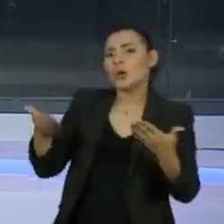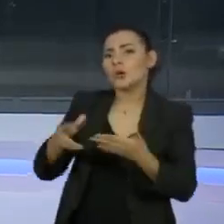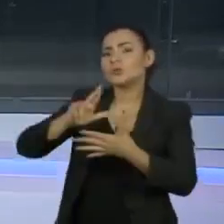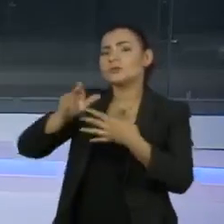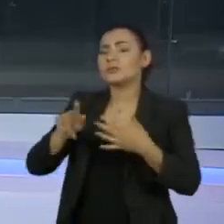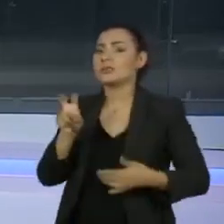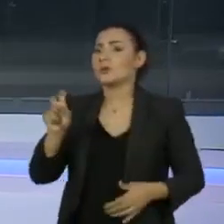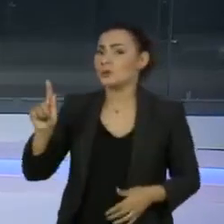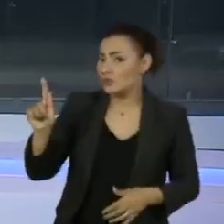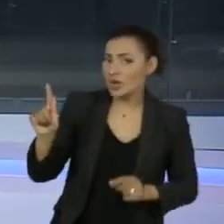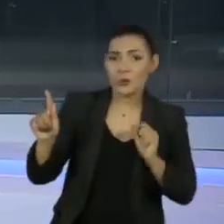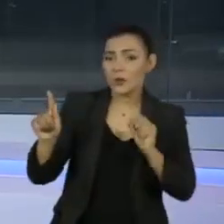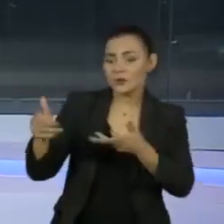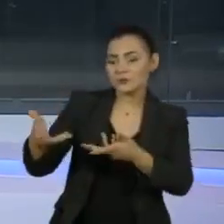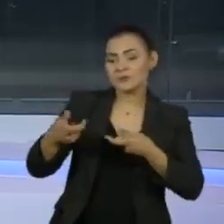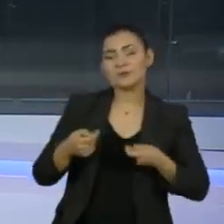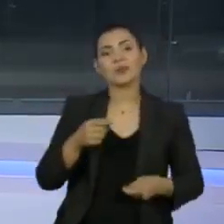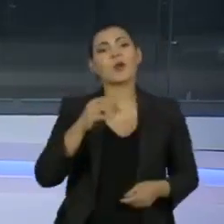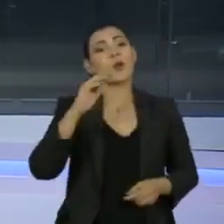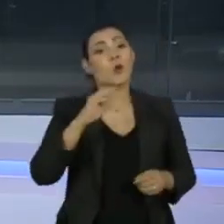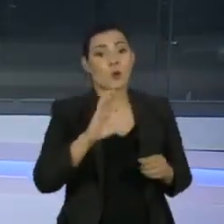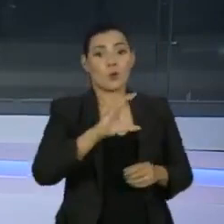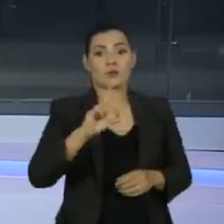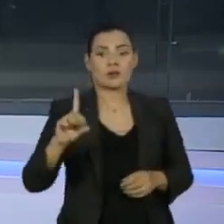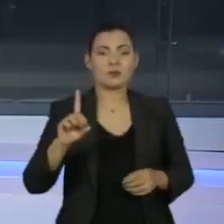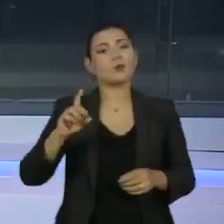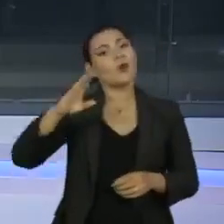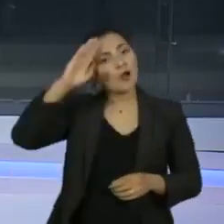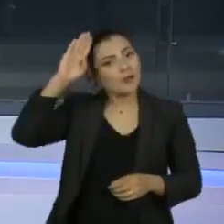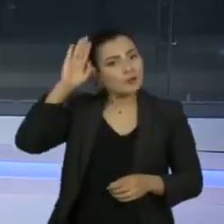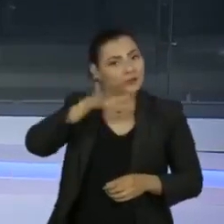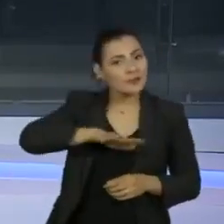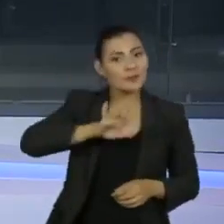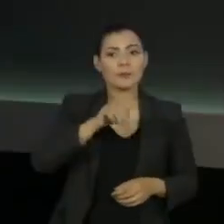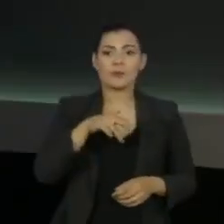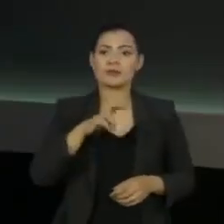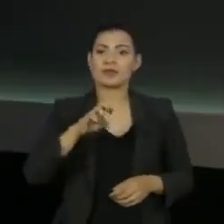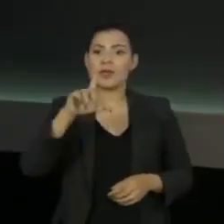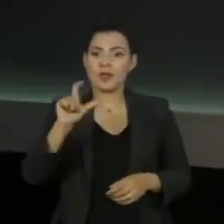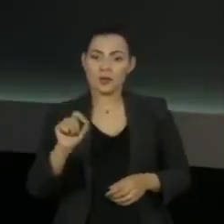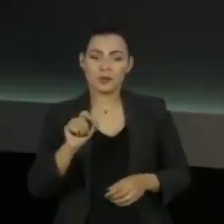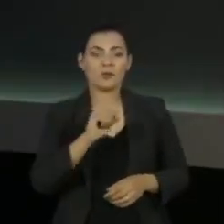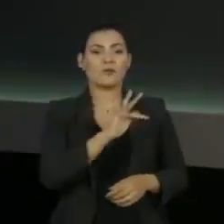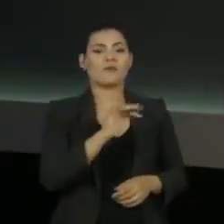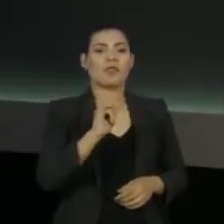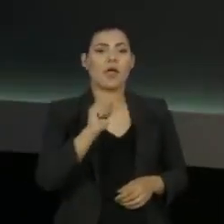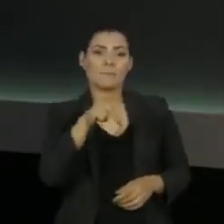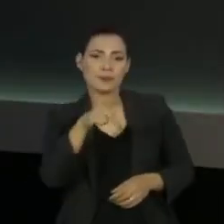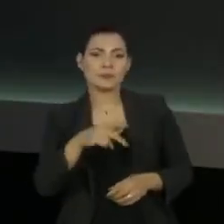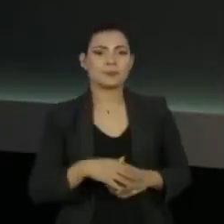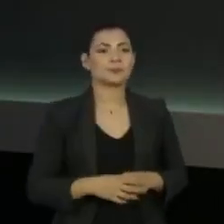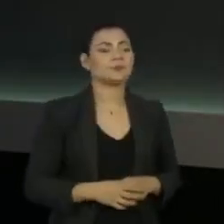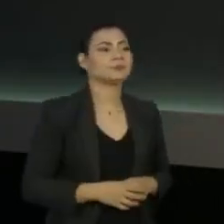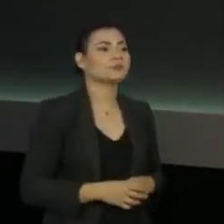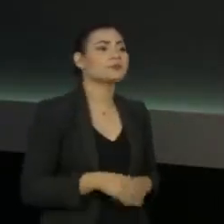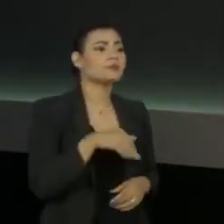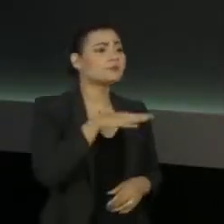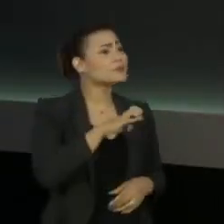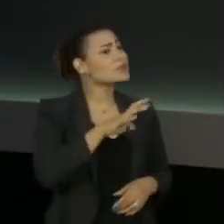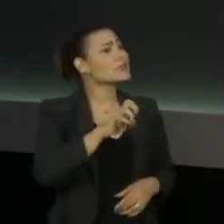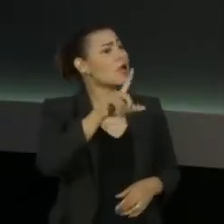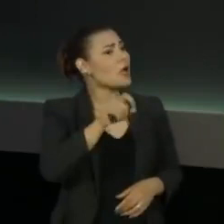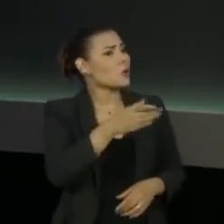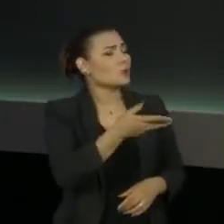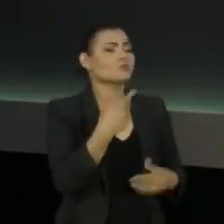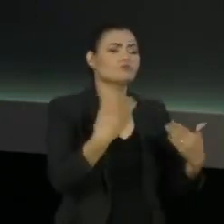quinta geração é o coordenador acadêmico da FIAP, Marcelo Lau. Marcelo, a gente tem